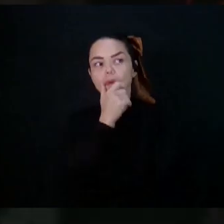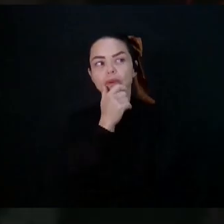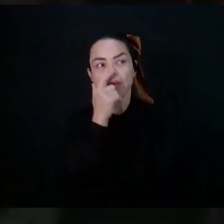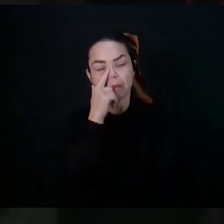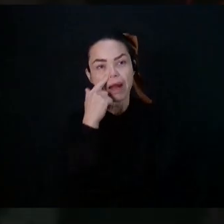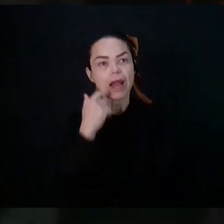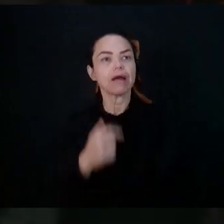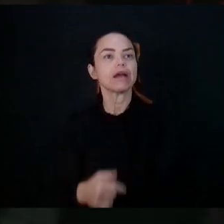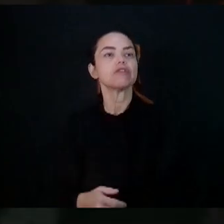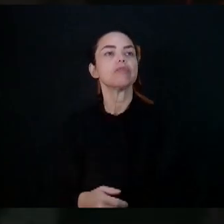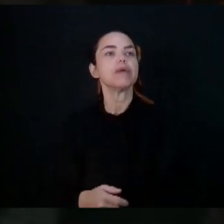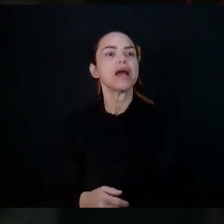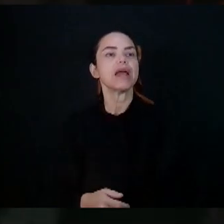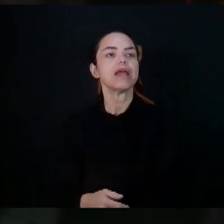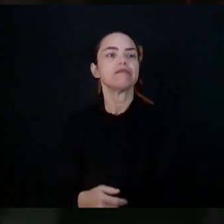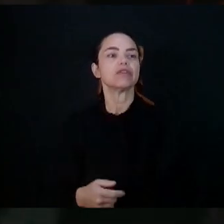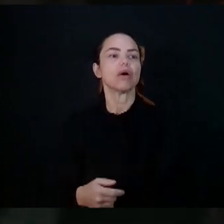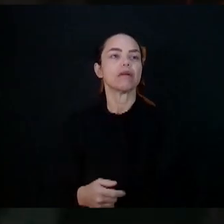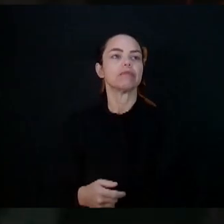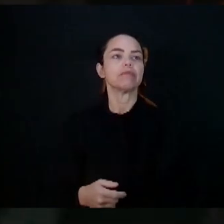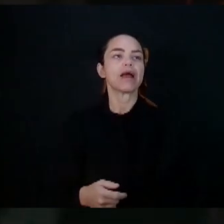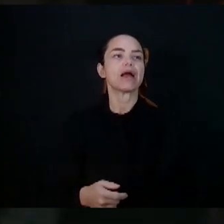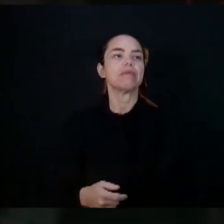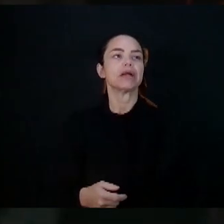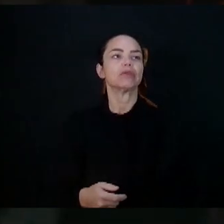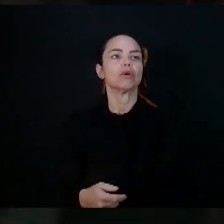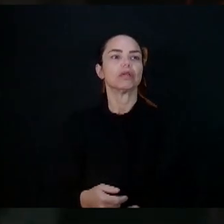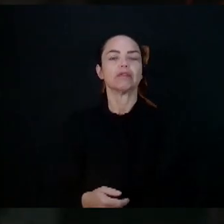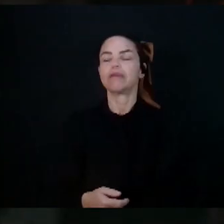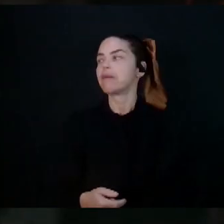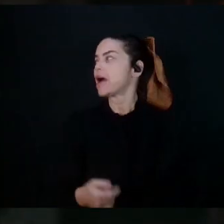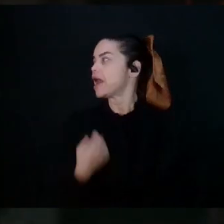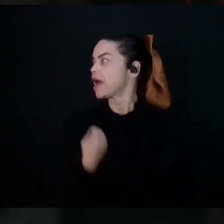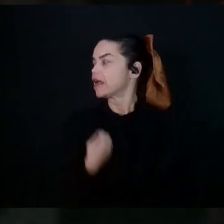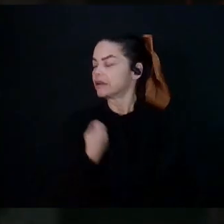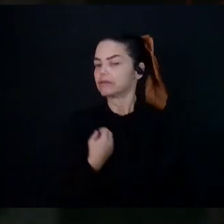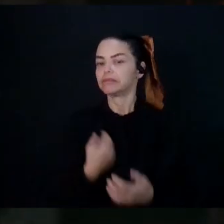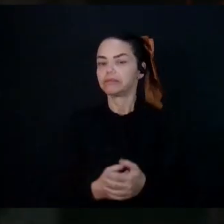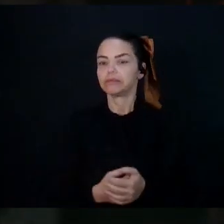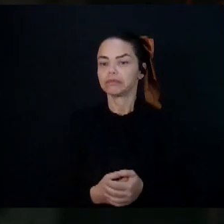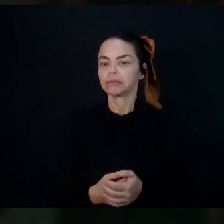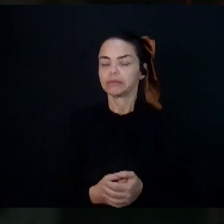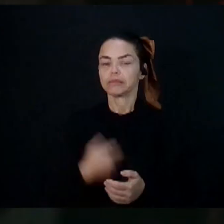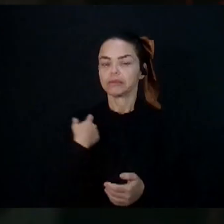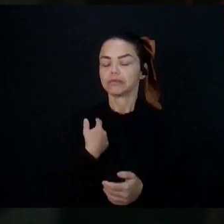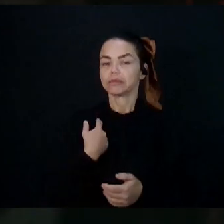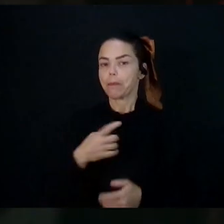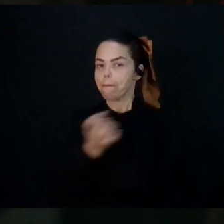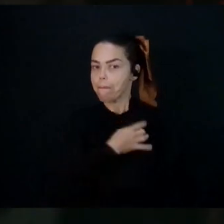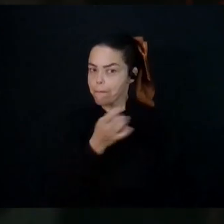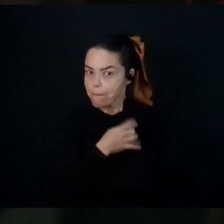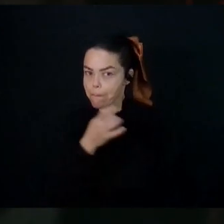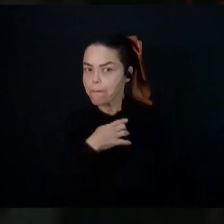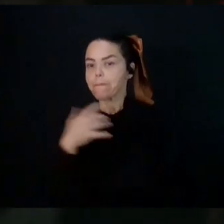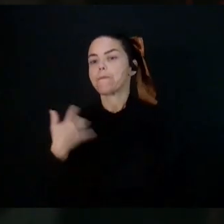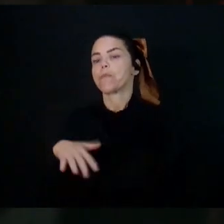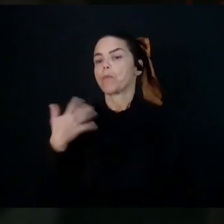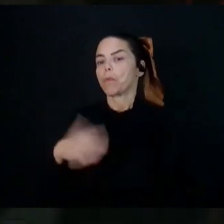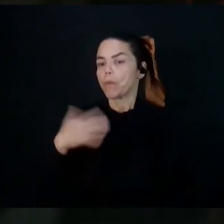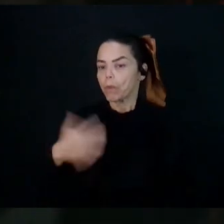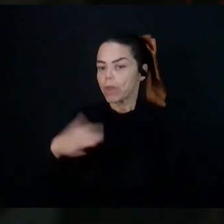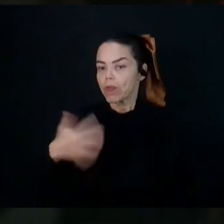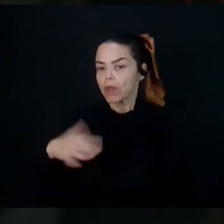família, de repente, vai sentir culpa, está em momento de luto, pode sentir medo, e aí vem uma